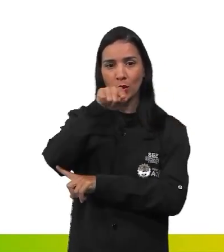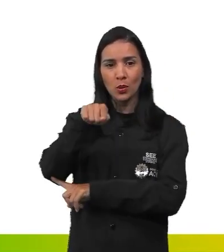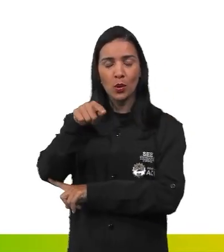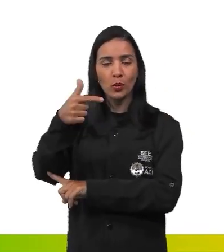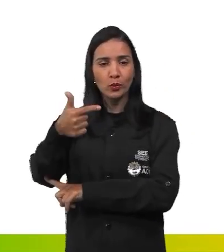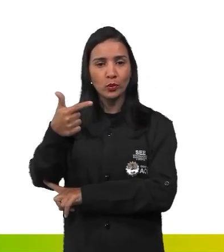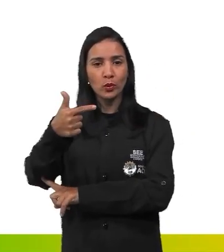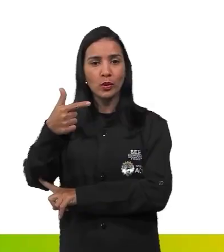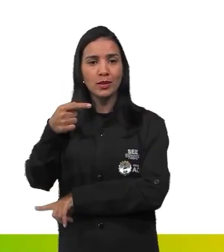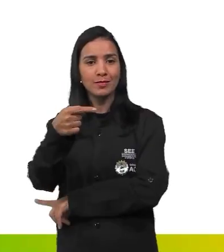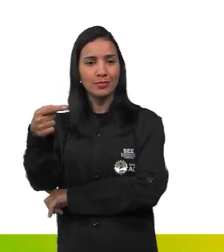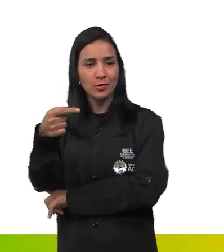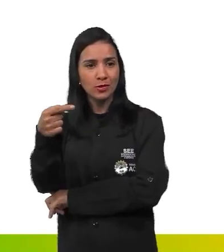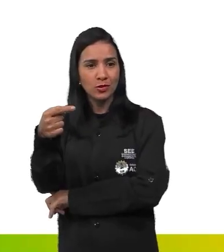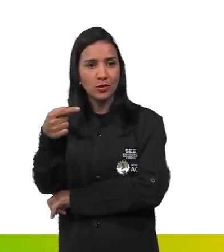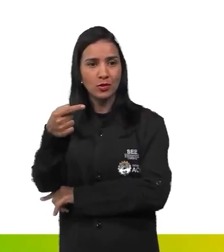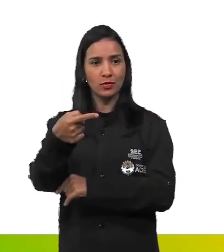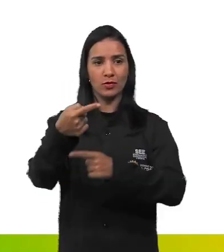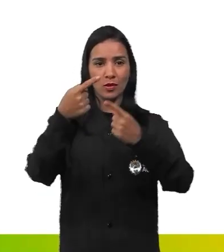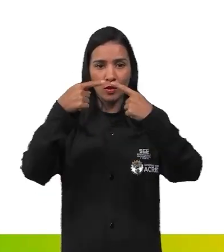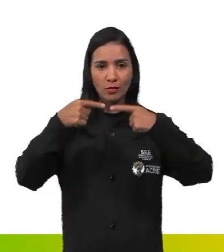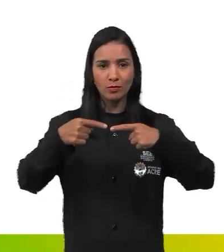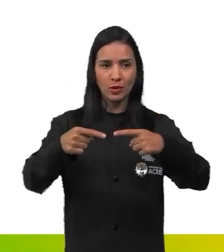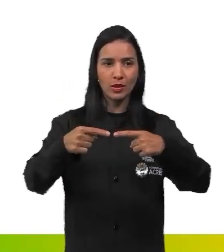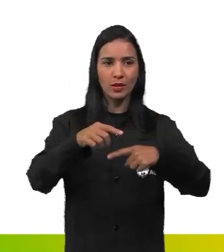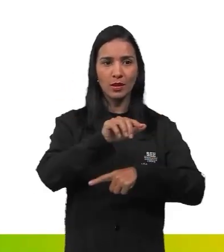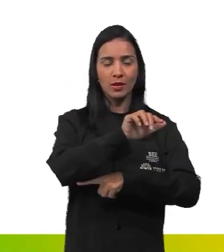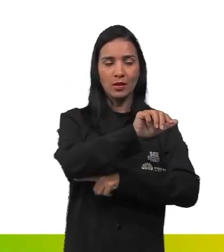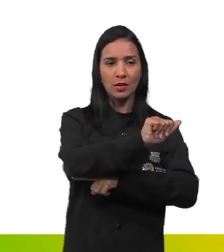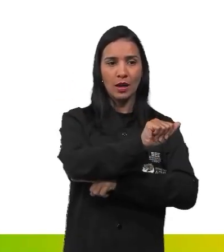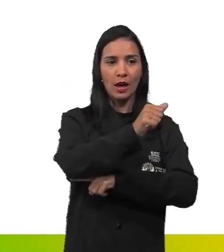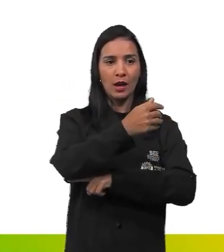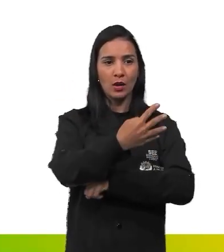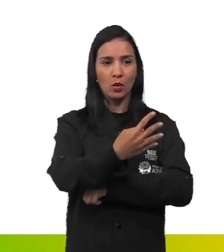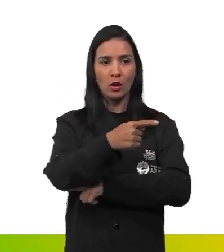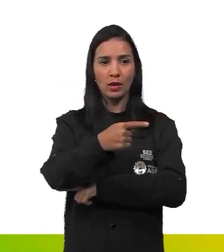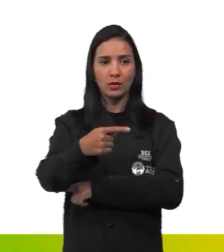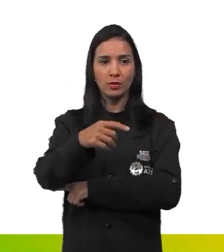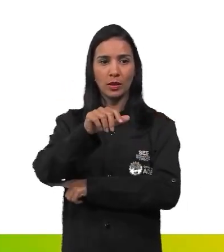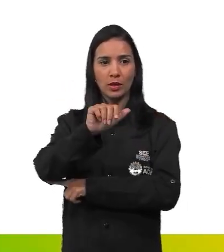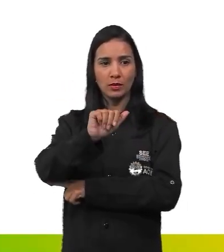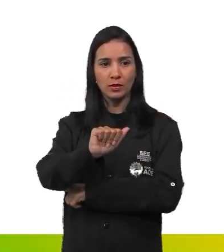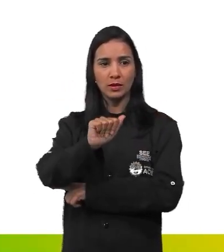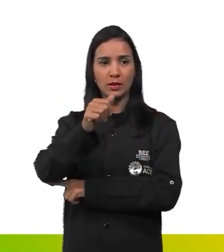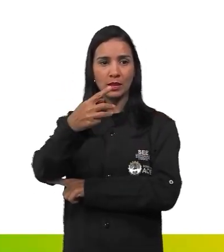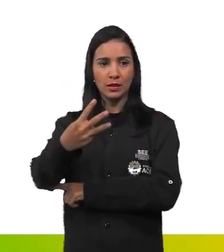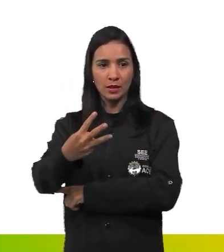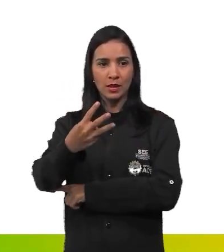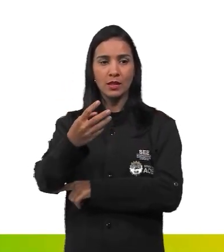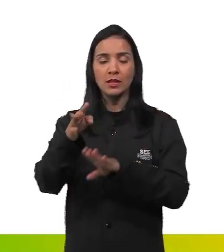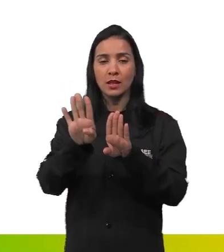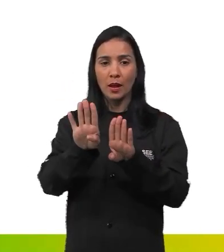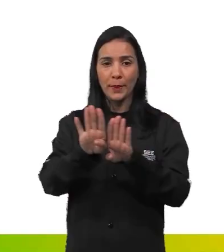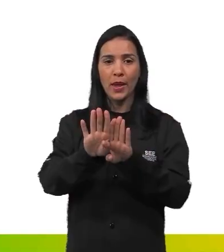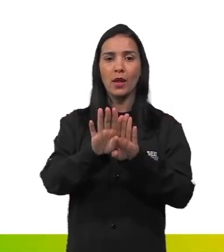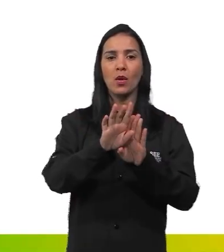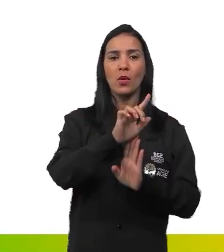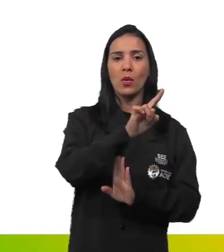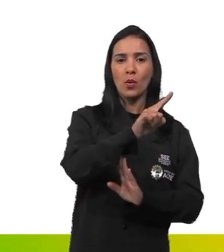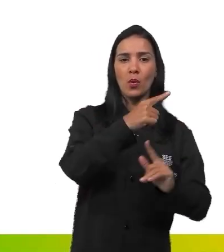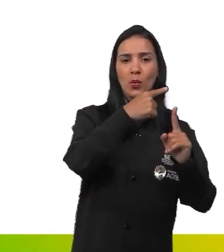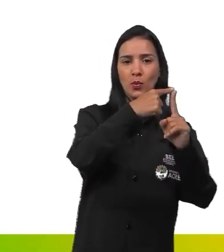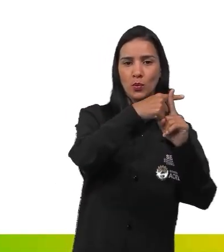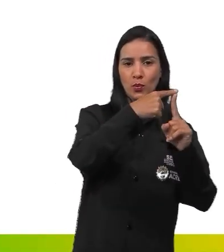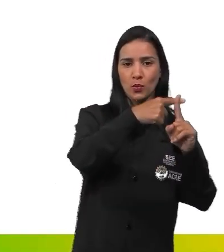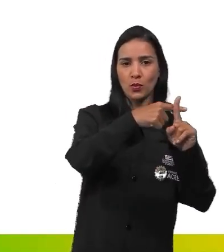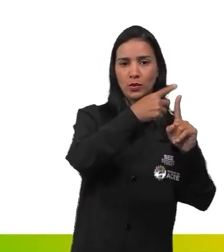Esse A3 aqui é positivo e esse A3 aqui é negativo, eles vão se cancelar quando eu somar. E assim por diante, o A4 vai se cancelar com